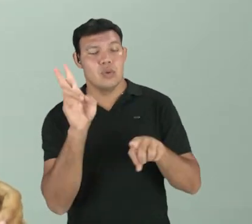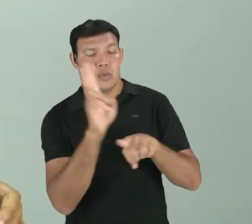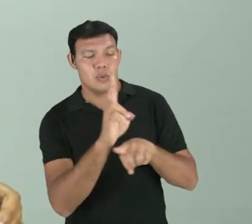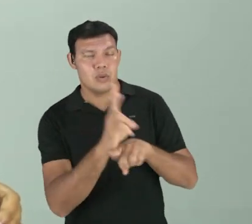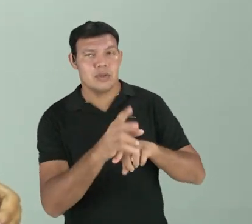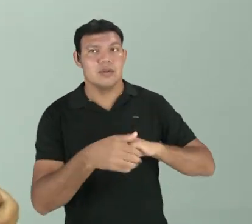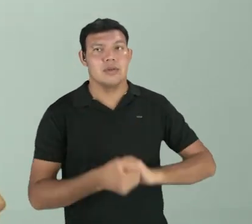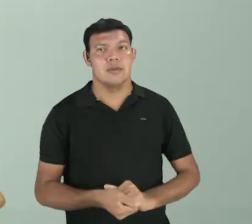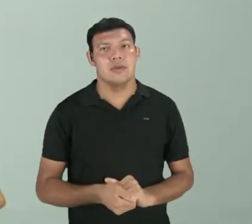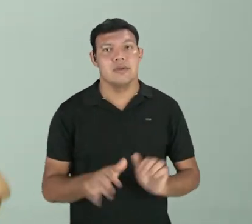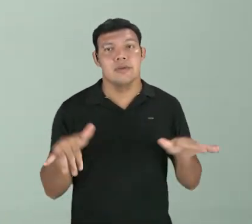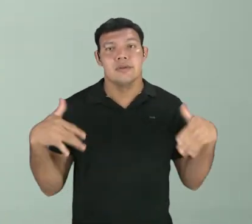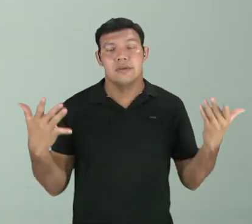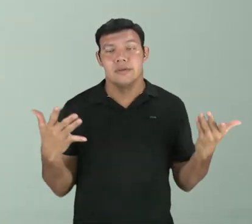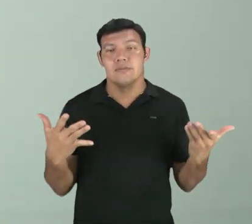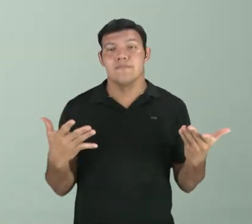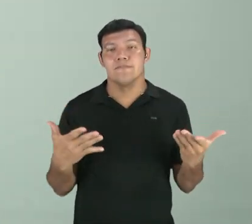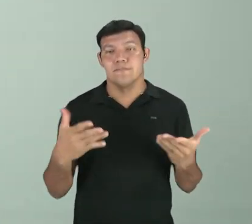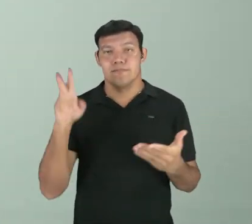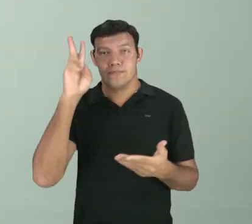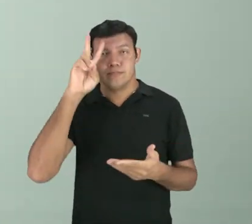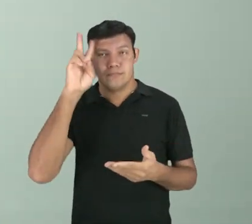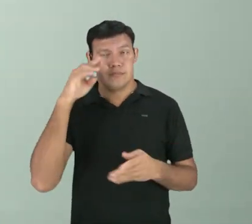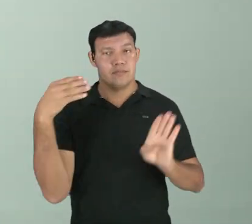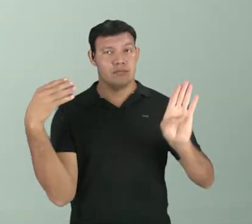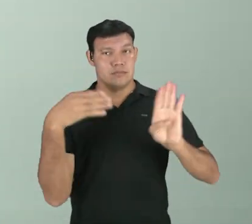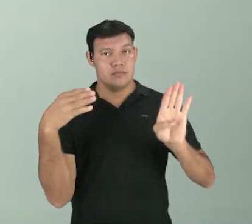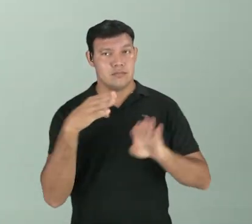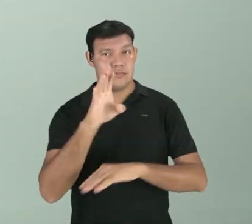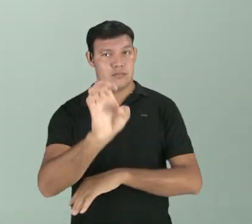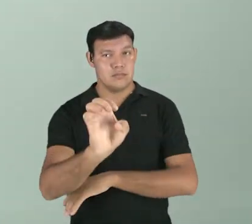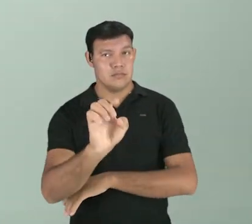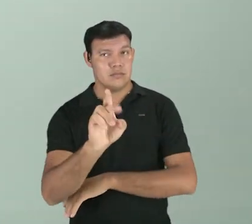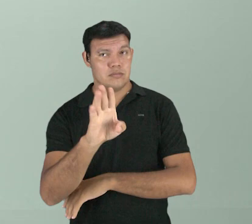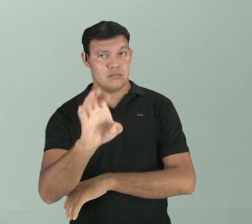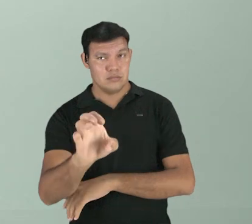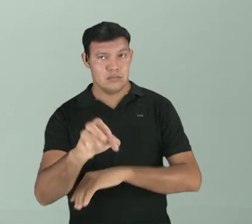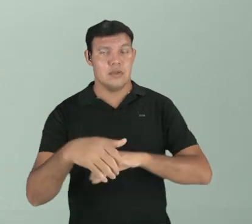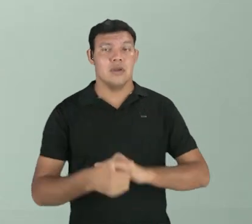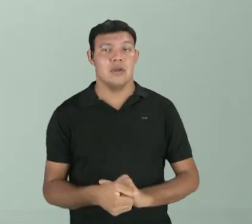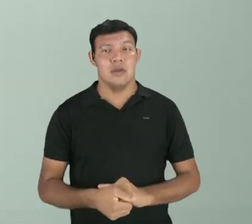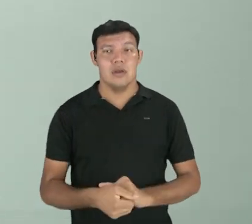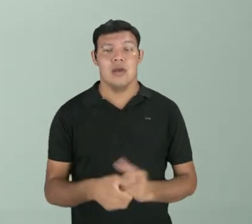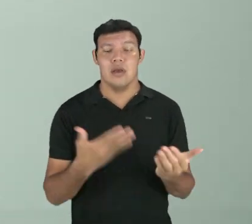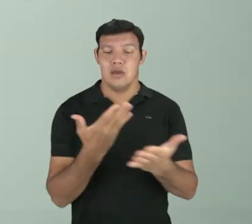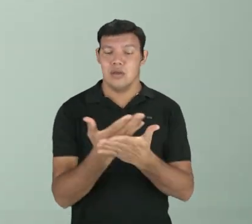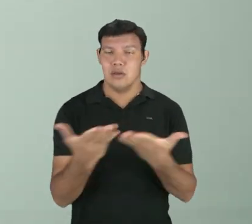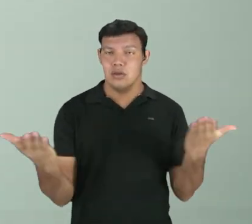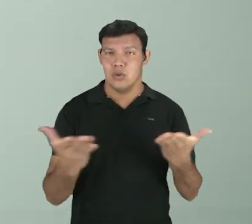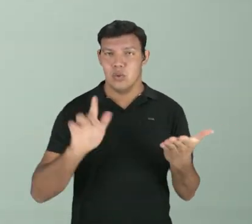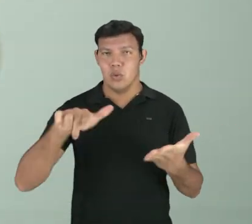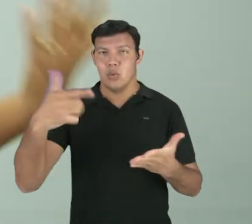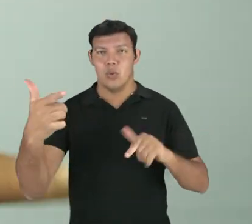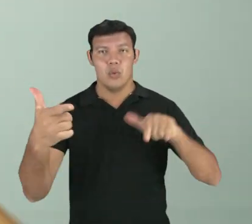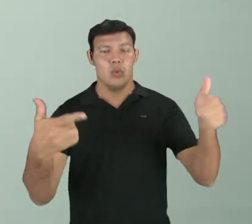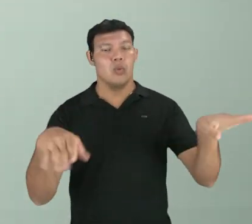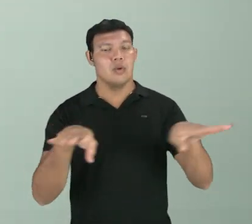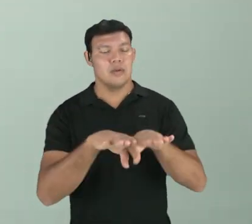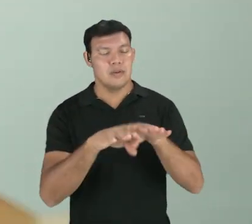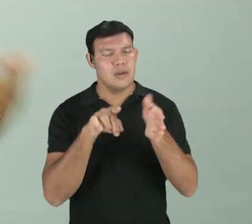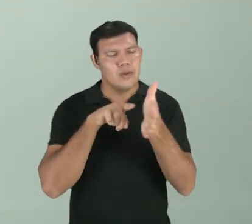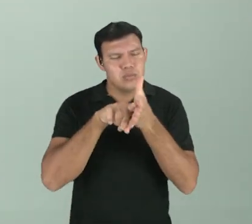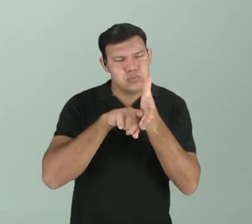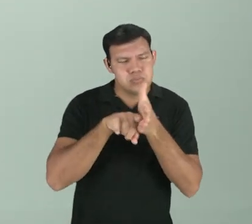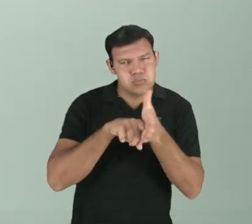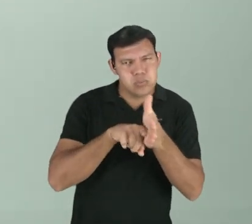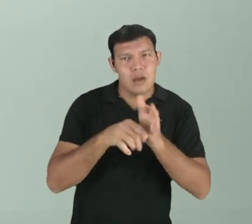domesticados. Pessoal, então não esqueçam de acessar a nossa plataforma para terem acesso a essa aula e as outras. Pesquisem um pouco